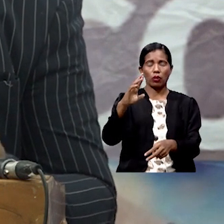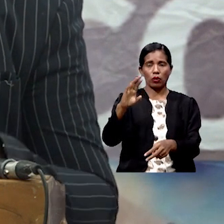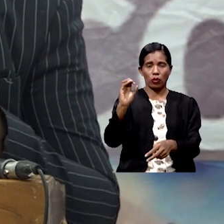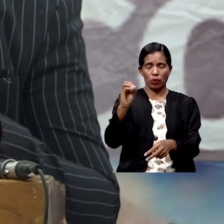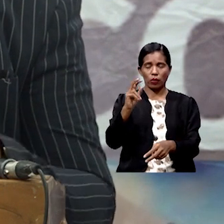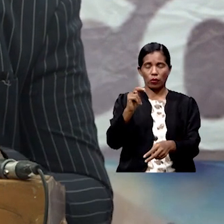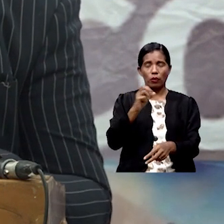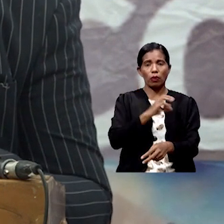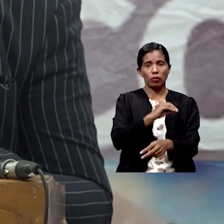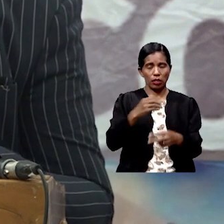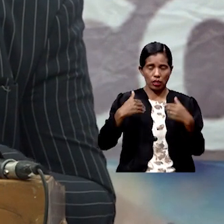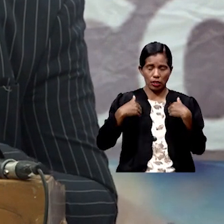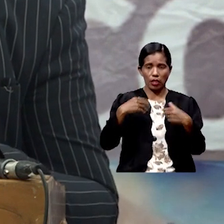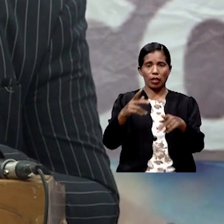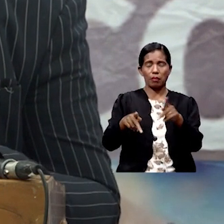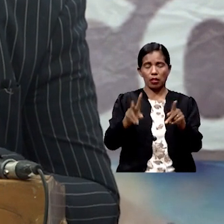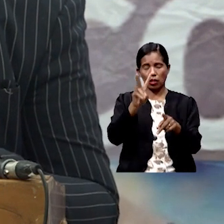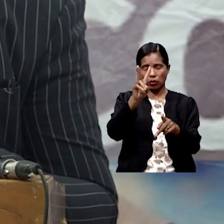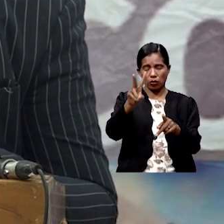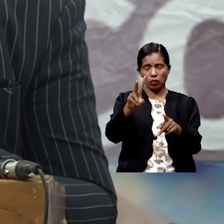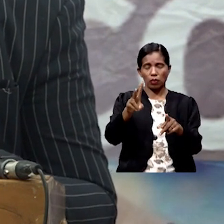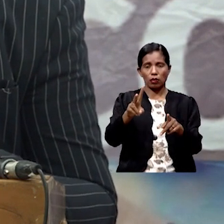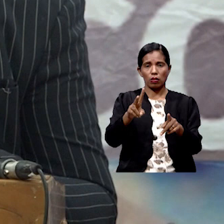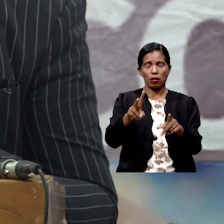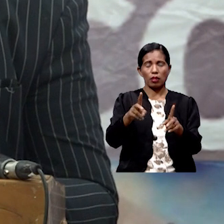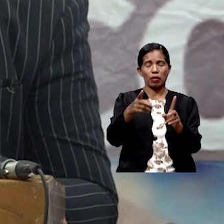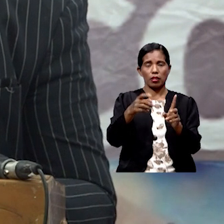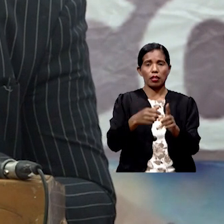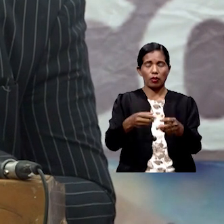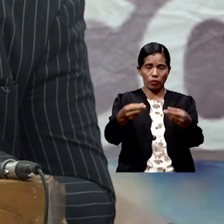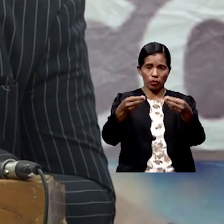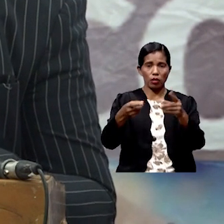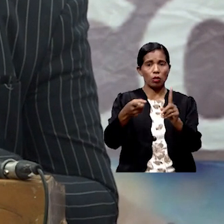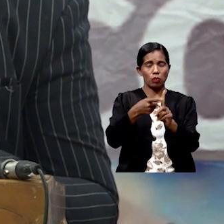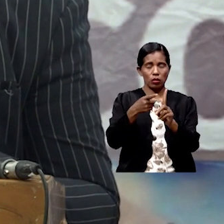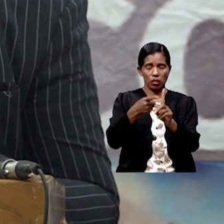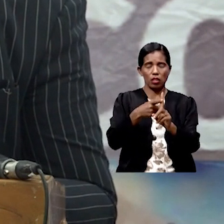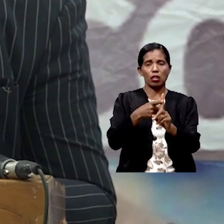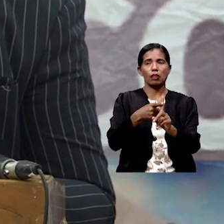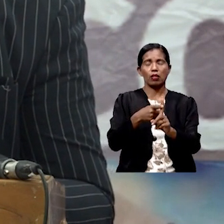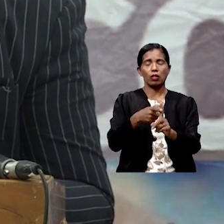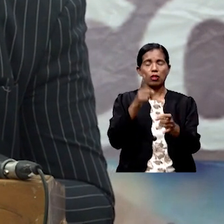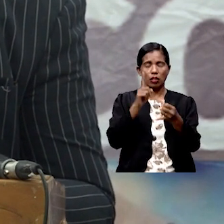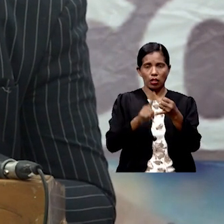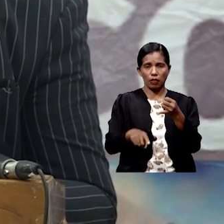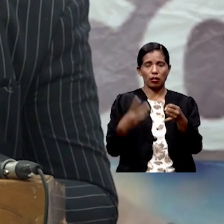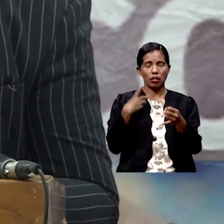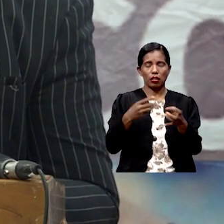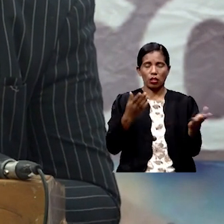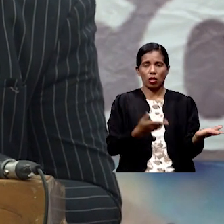neve maka husi Instituto Doherty fomai, ya janeiro na rua, no ikus liu ita lori